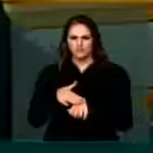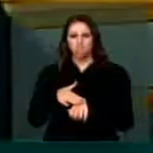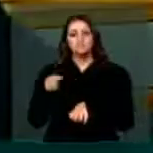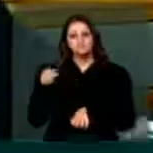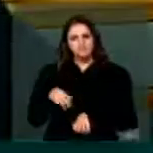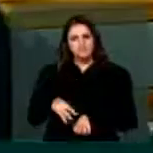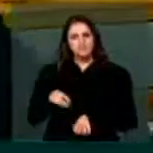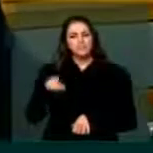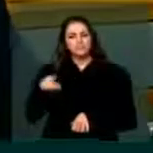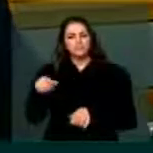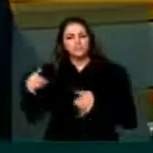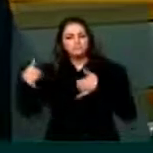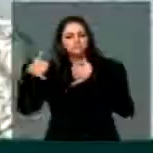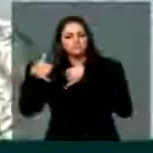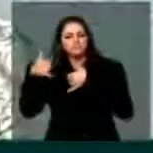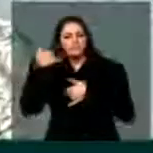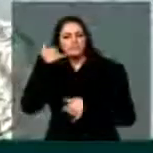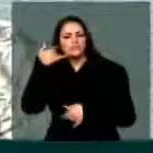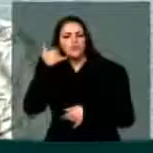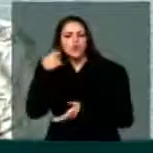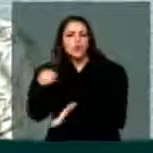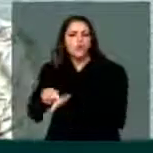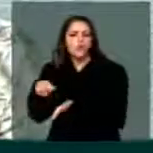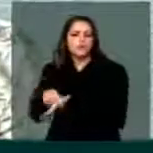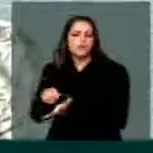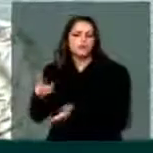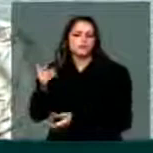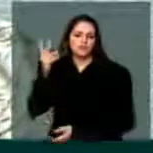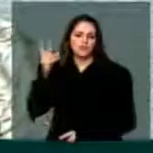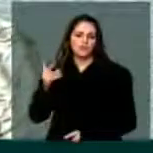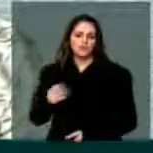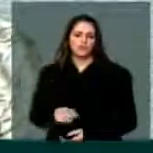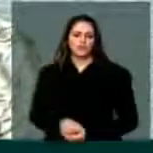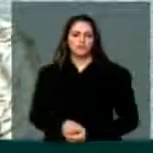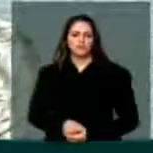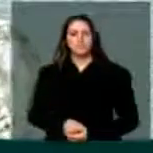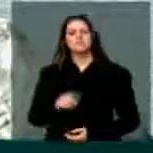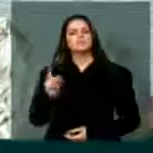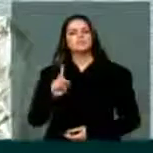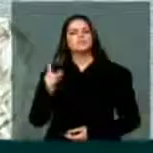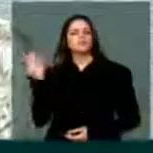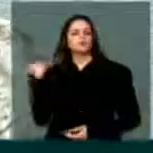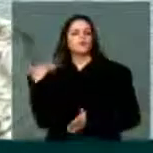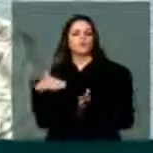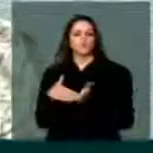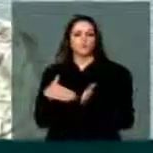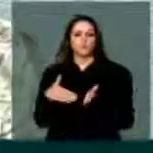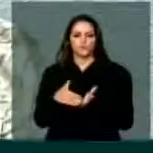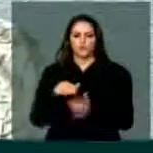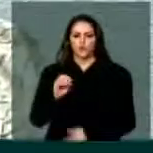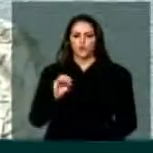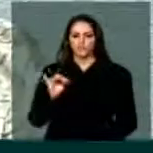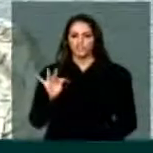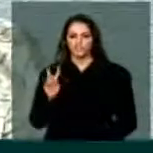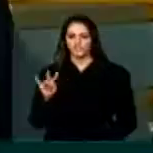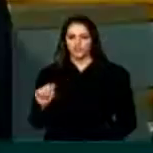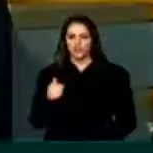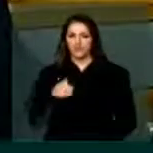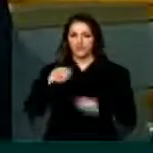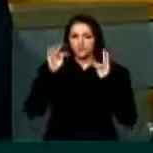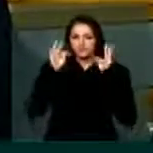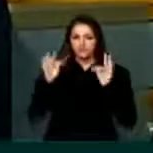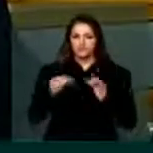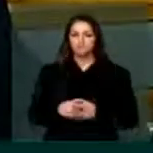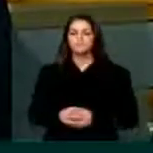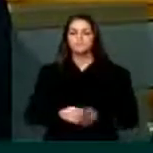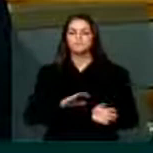teria se apropriado, ou que... Não foi na última oitiva que eu fui como testemunha. Sei. E que loja